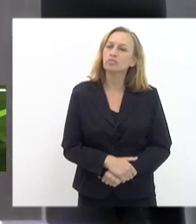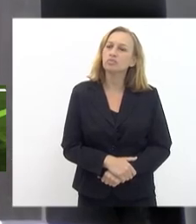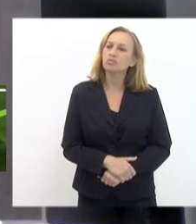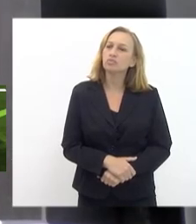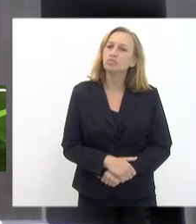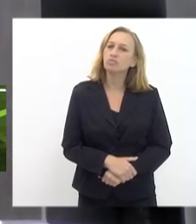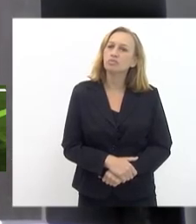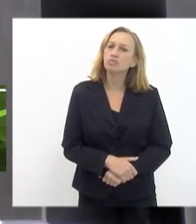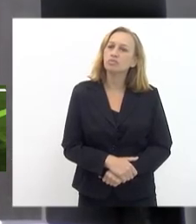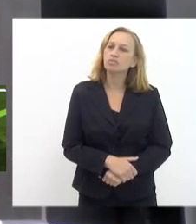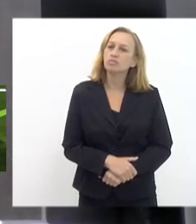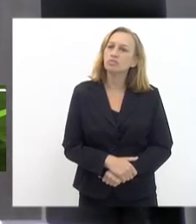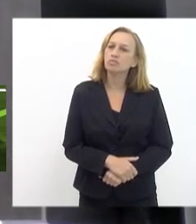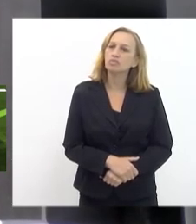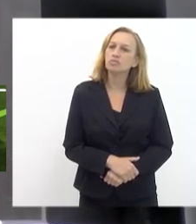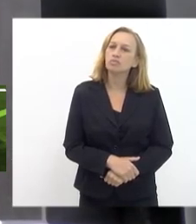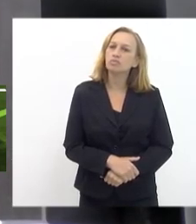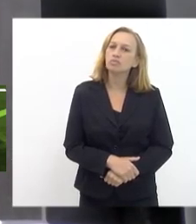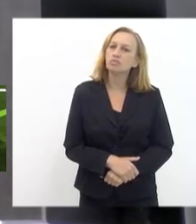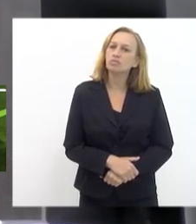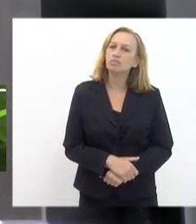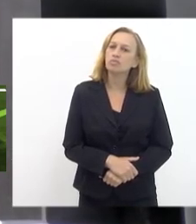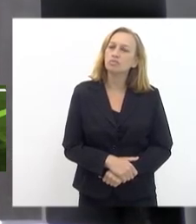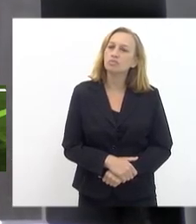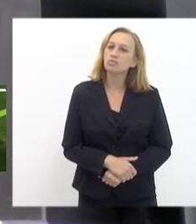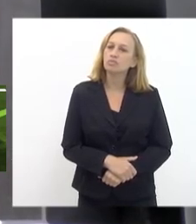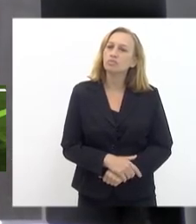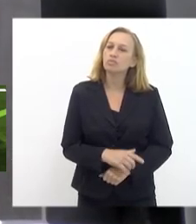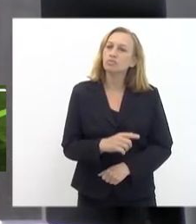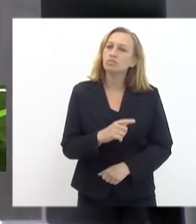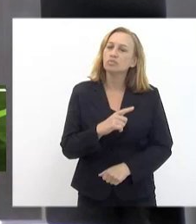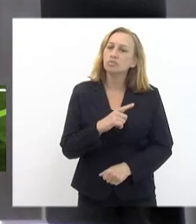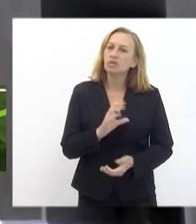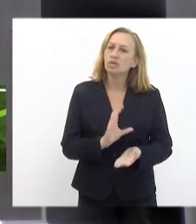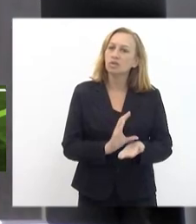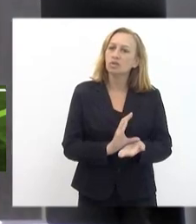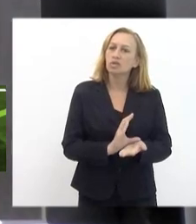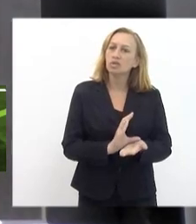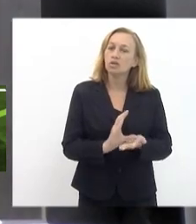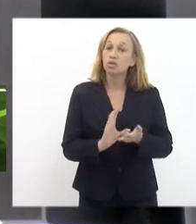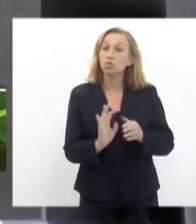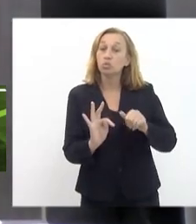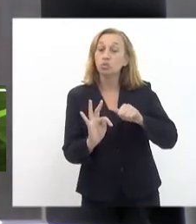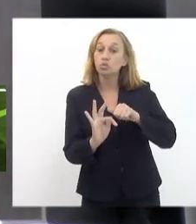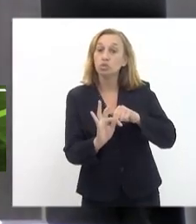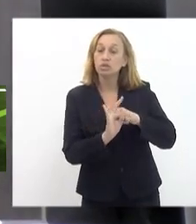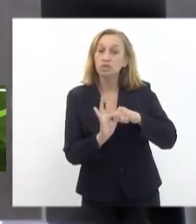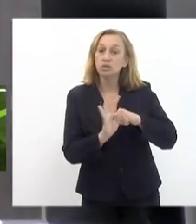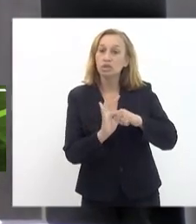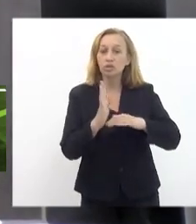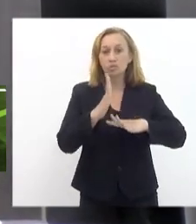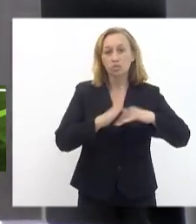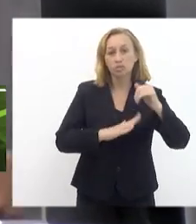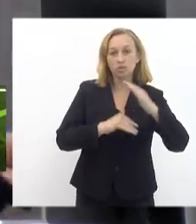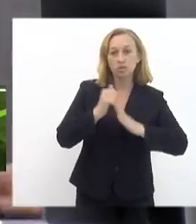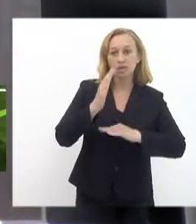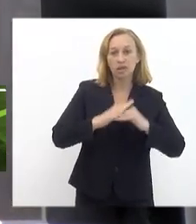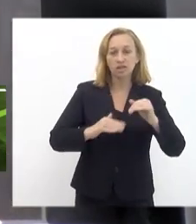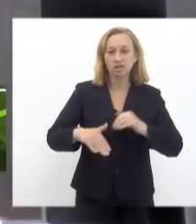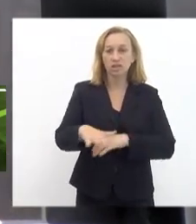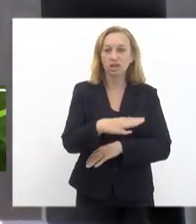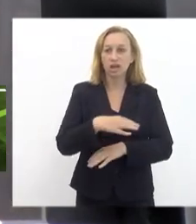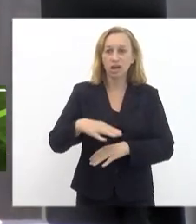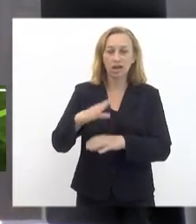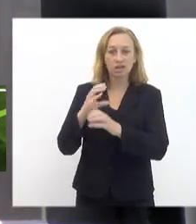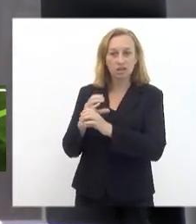ele dispõe de recursos técnicos ou seja profissionais da área da engenharia